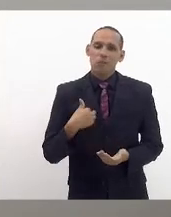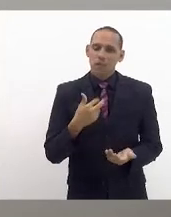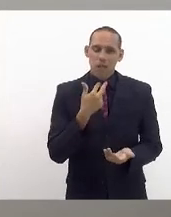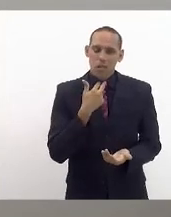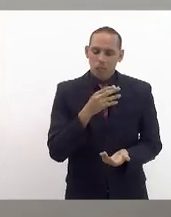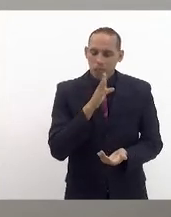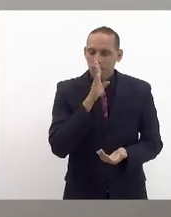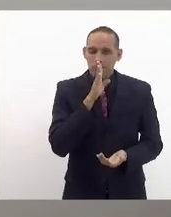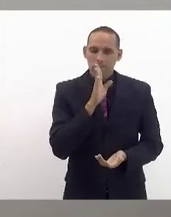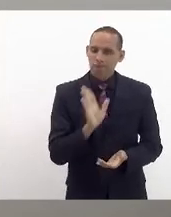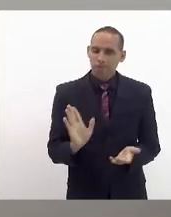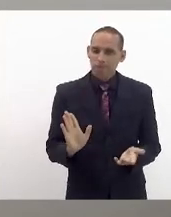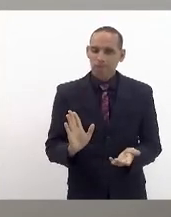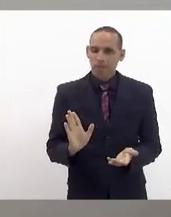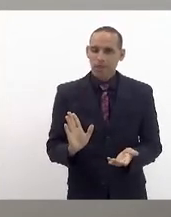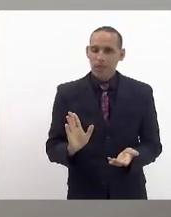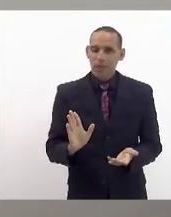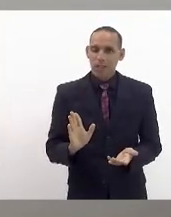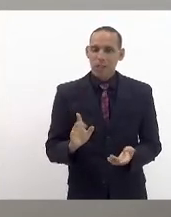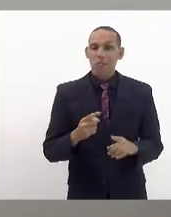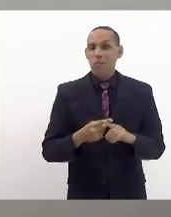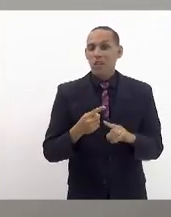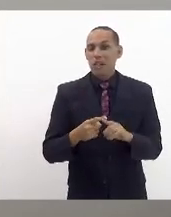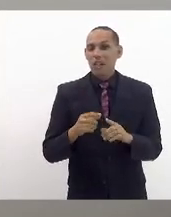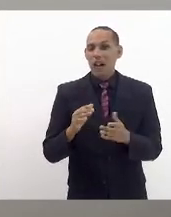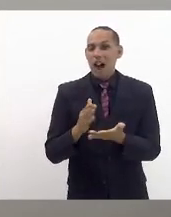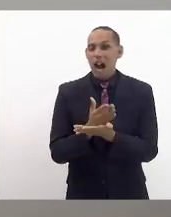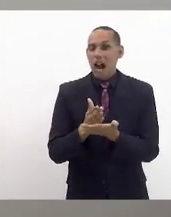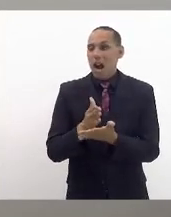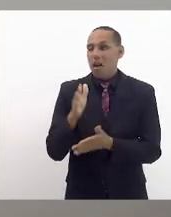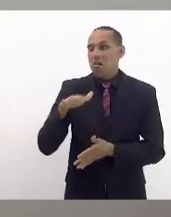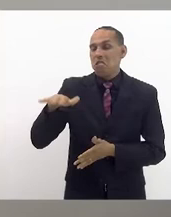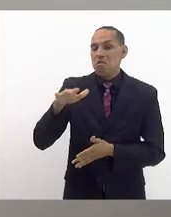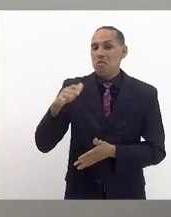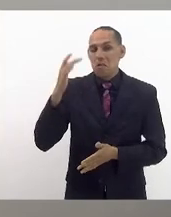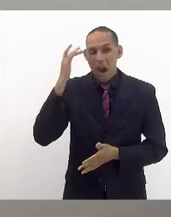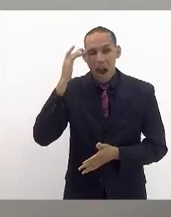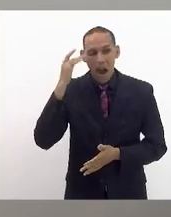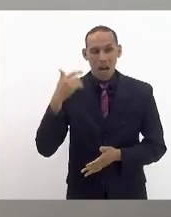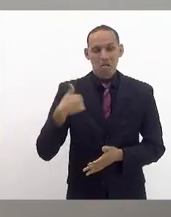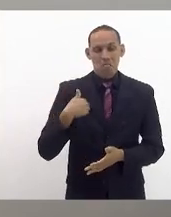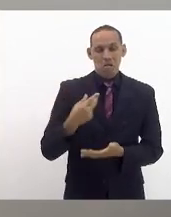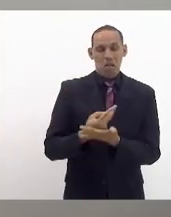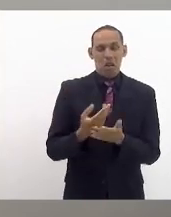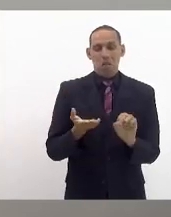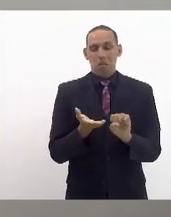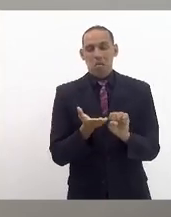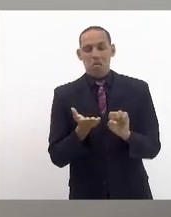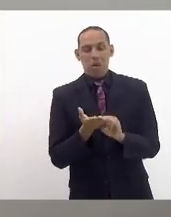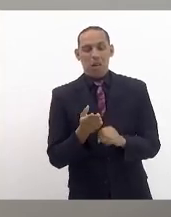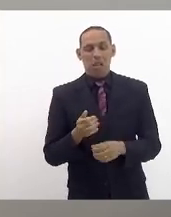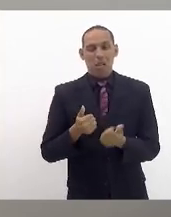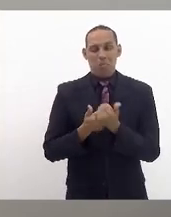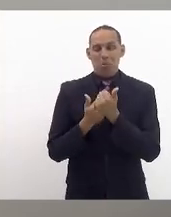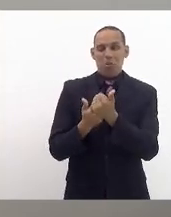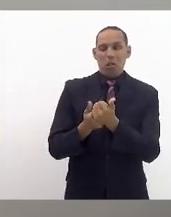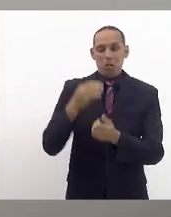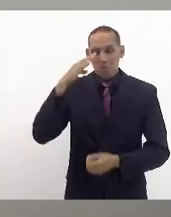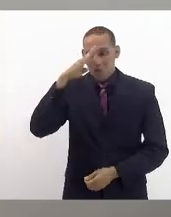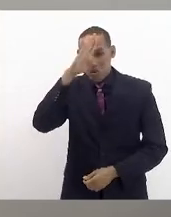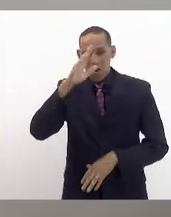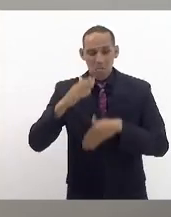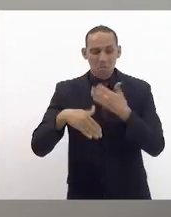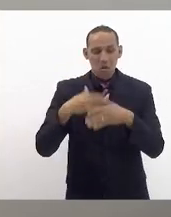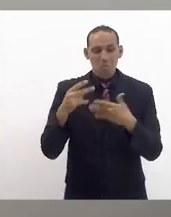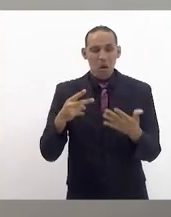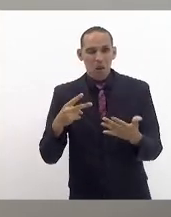ficar calado, senão alguém poderia dizer ou pensar erradamente, ah, o deputado apoia Bolsonaro, na hora que faz